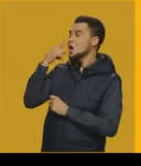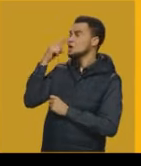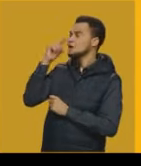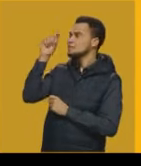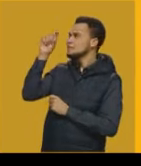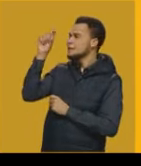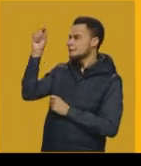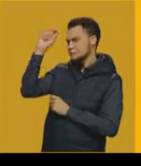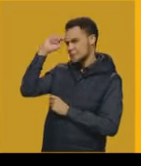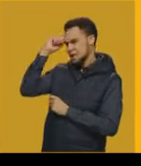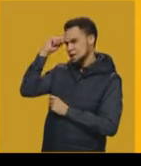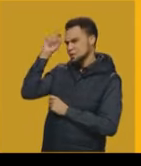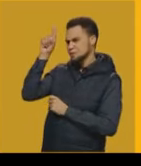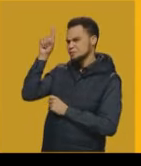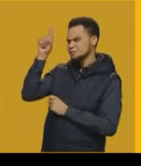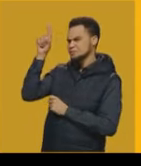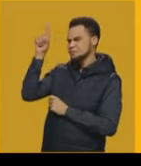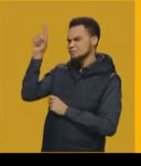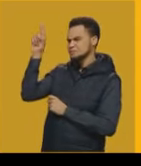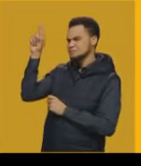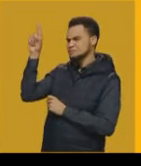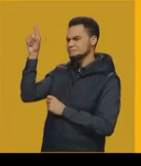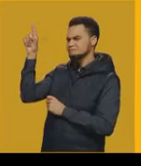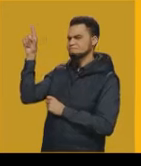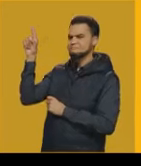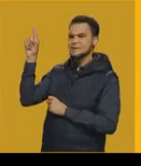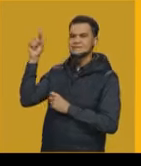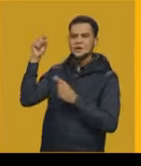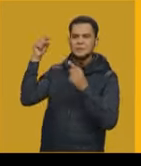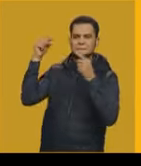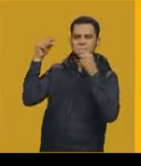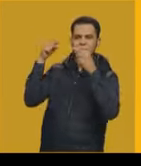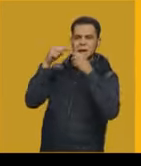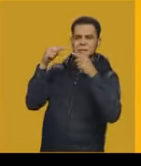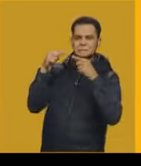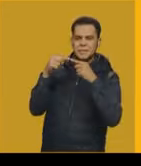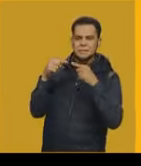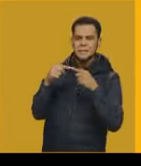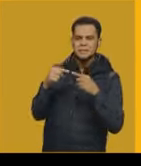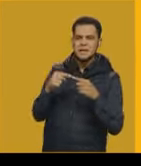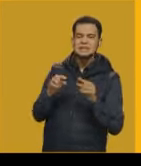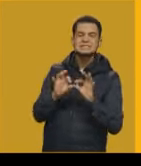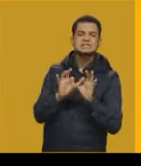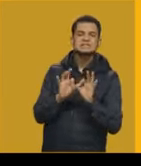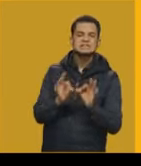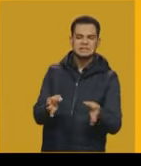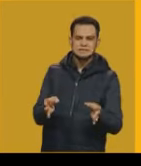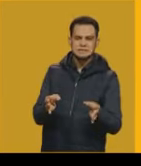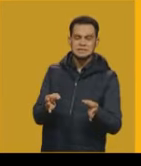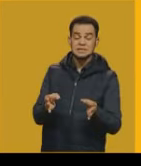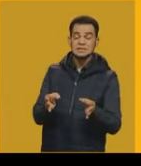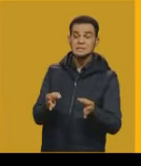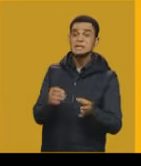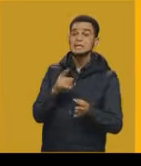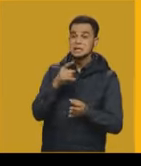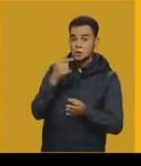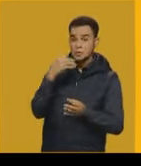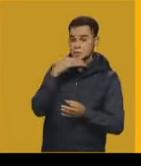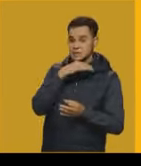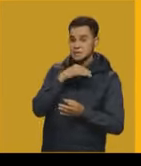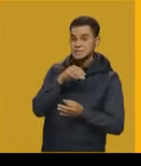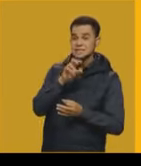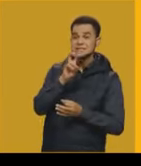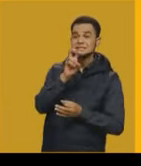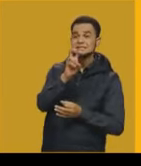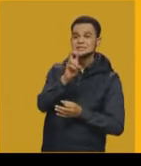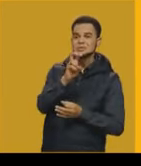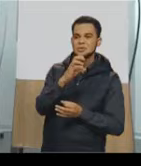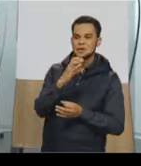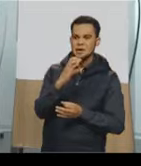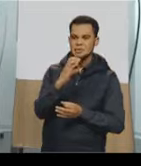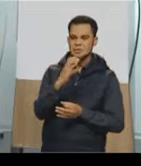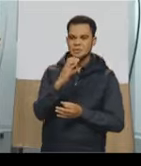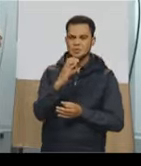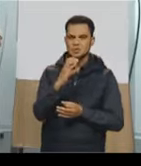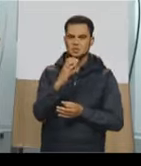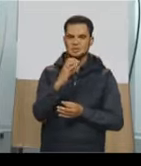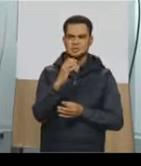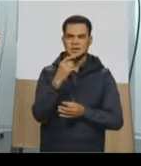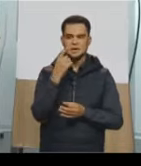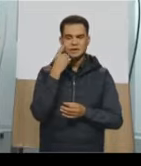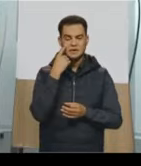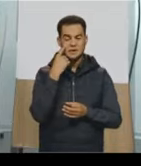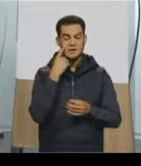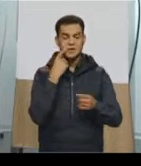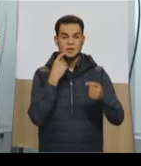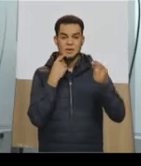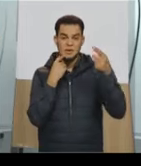Portanto, ele é um alcano, só tem ligação simples entre carbonos. Então, eu tenho 5 carbonos, então vamos lá de novo? Comigo na minha